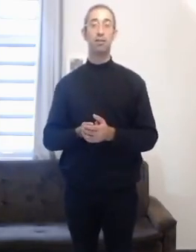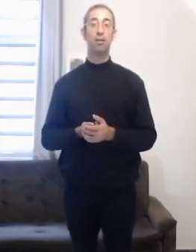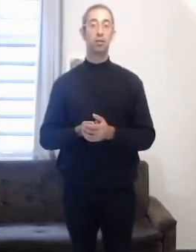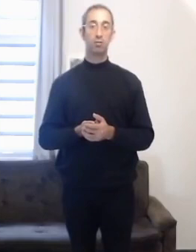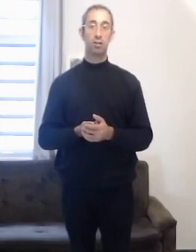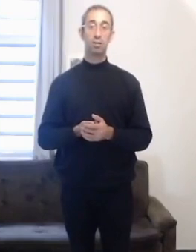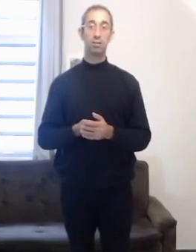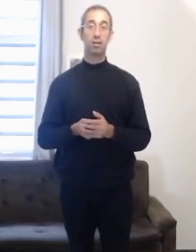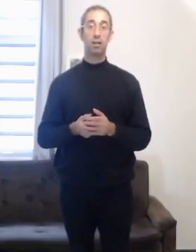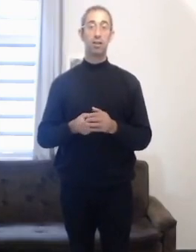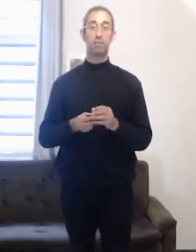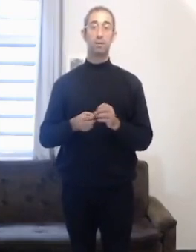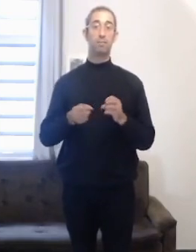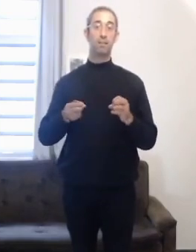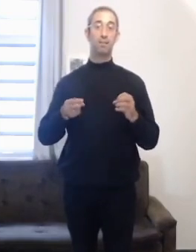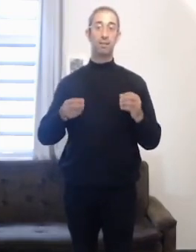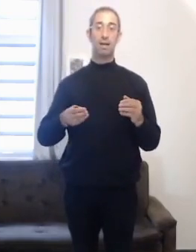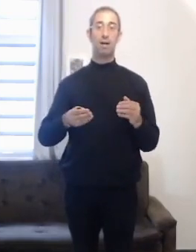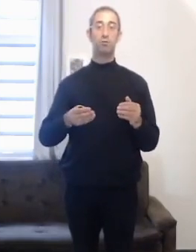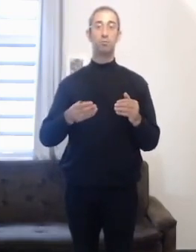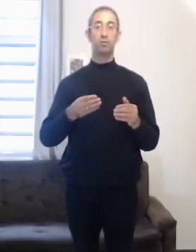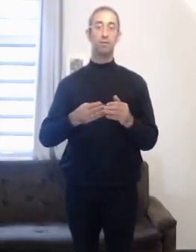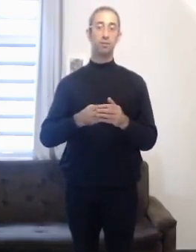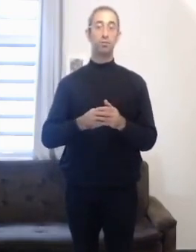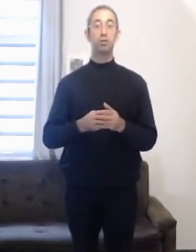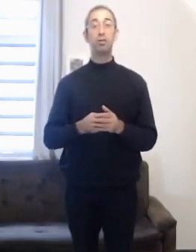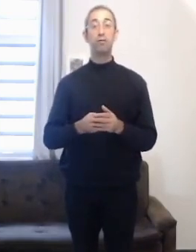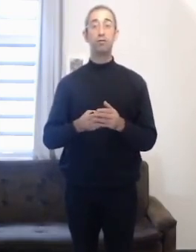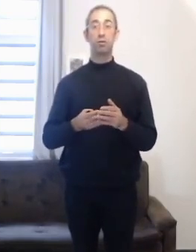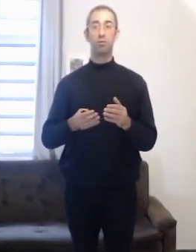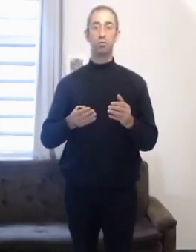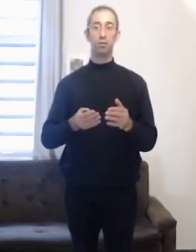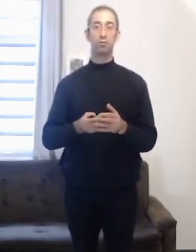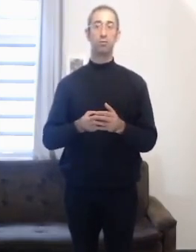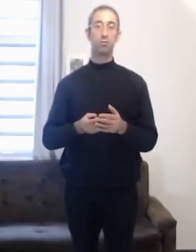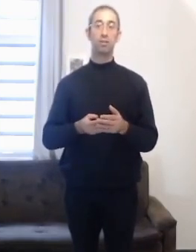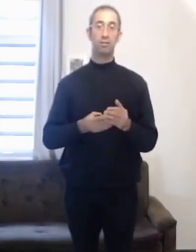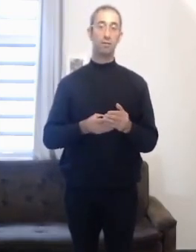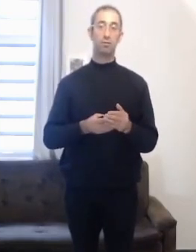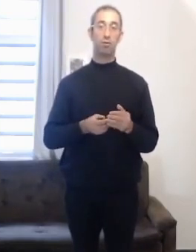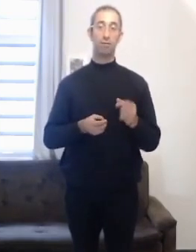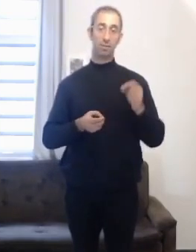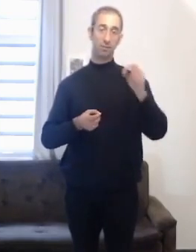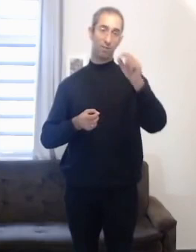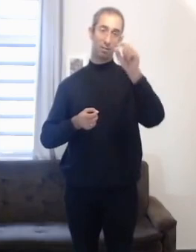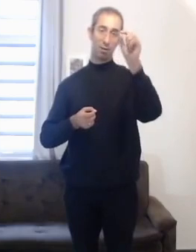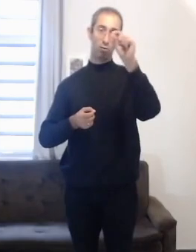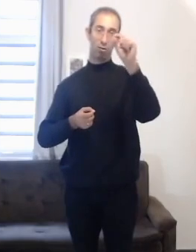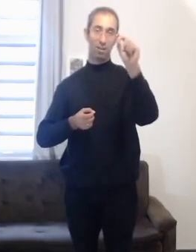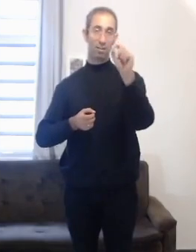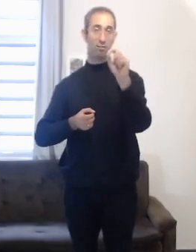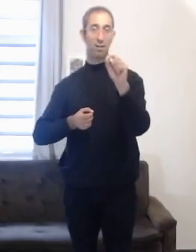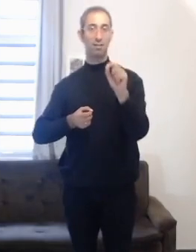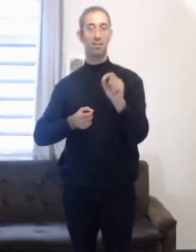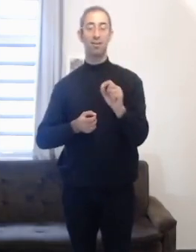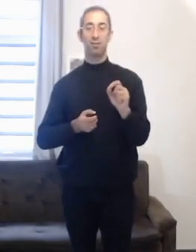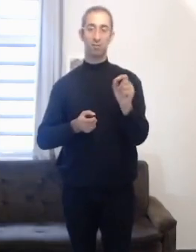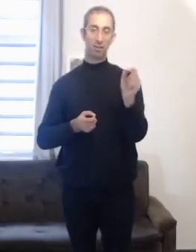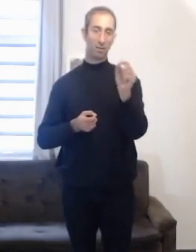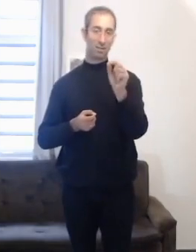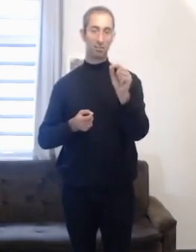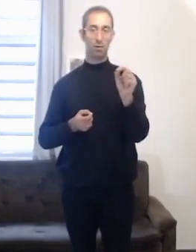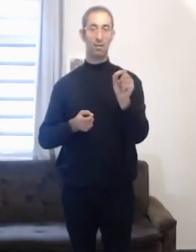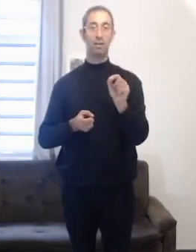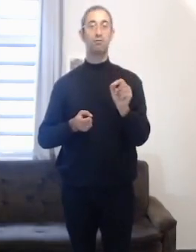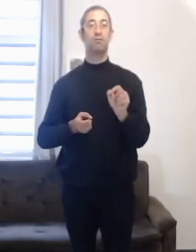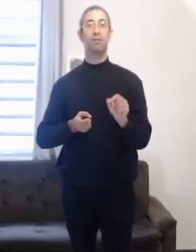classe estudantes e depois apresentar os possíveis motivos que conduzem os estudantes à evasão escolar. Vocês veem que tem um roteirinho, né, do